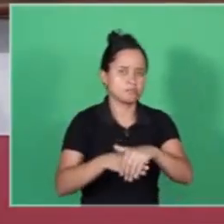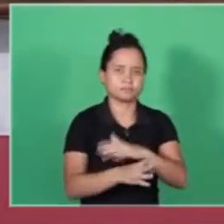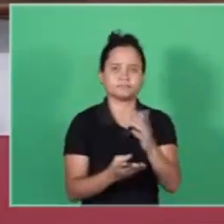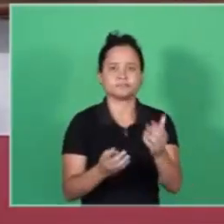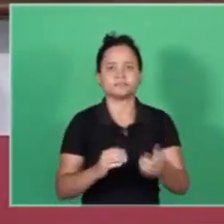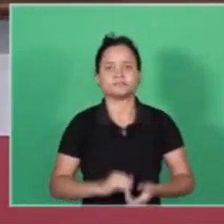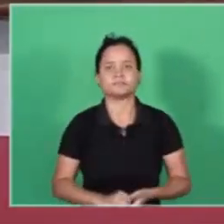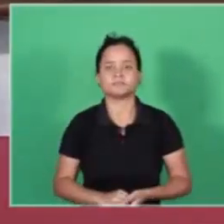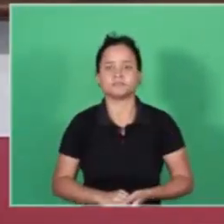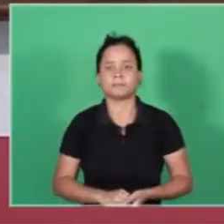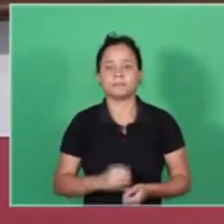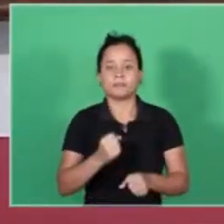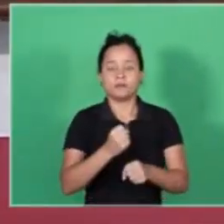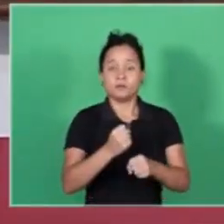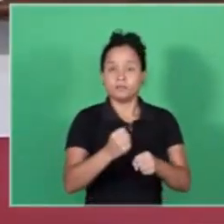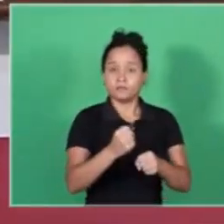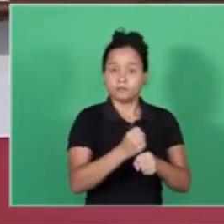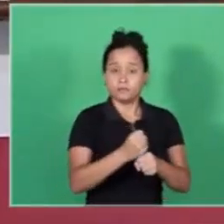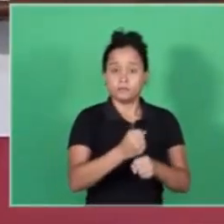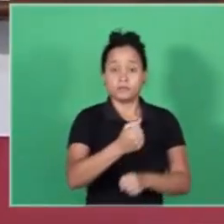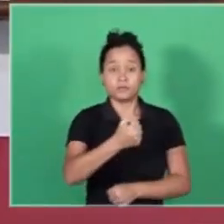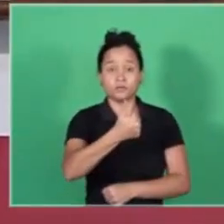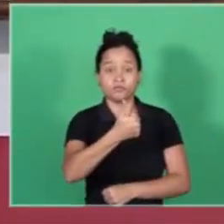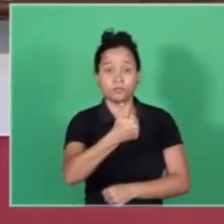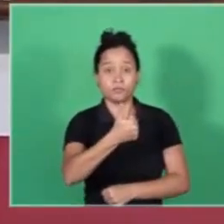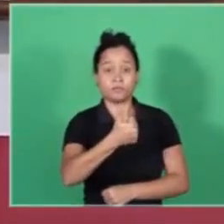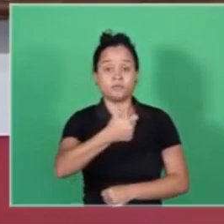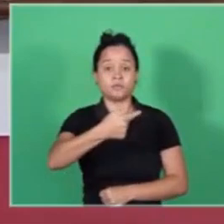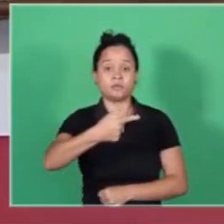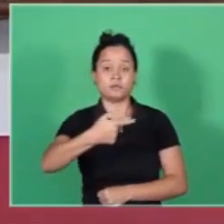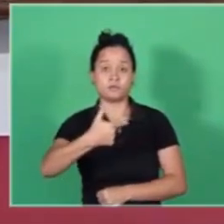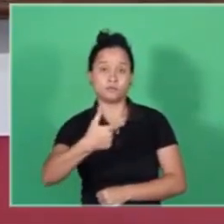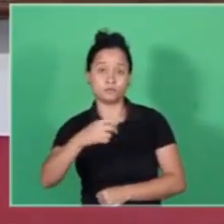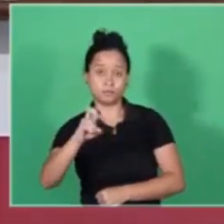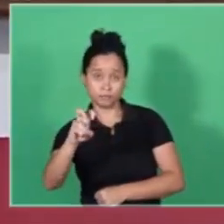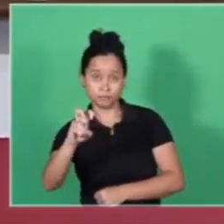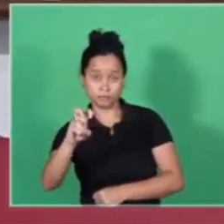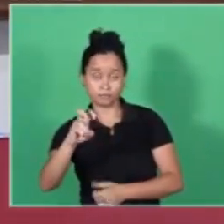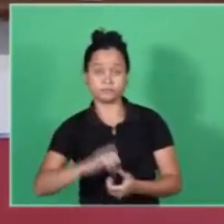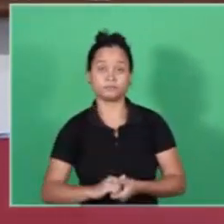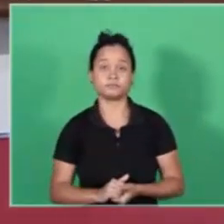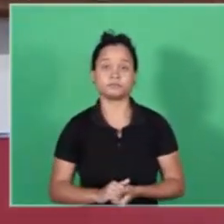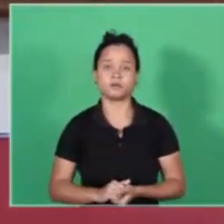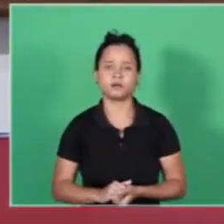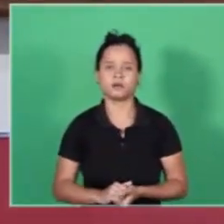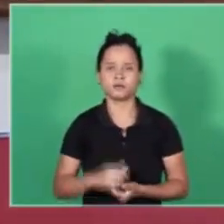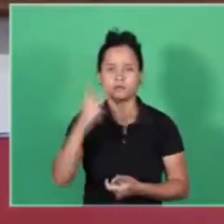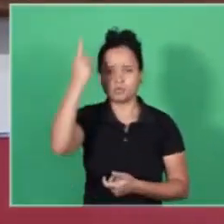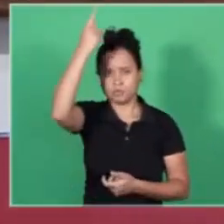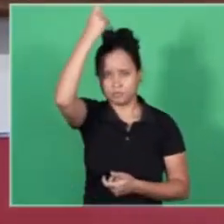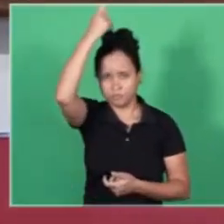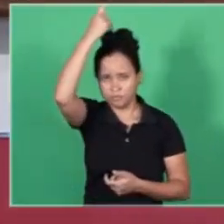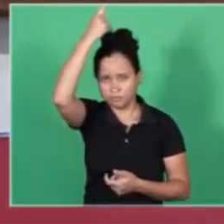1725, nesse período, quando cai o avivamento, não veio o derramamento do